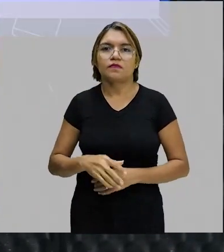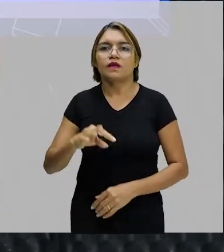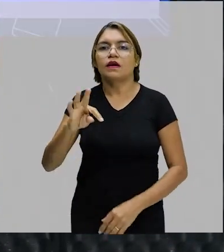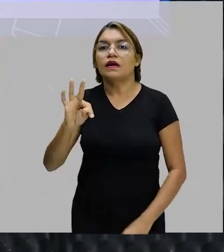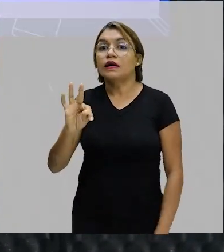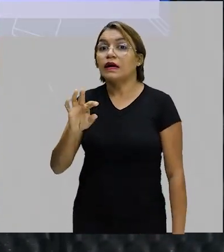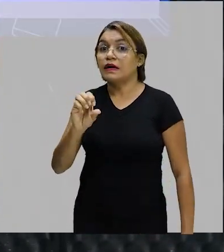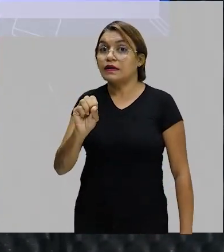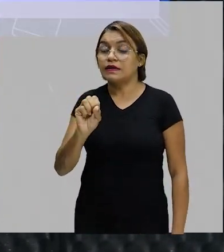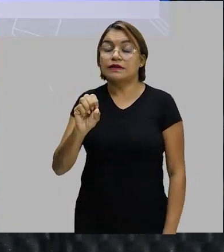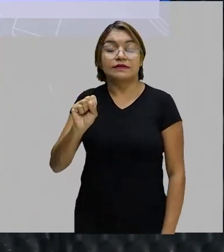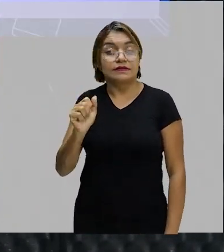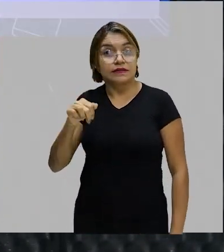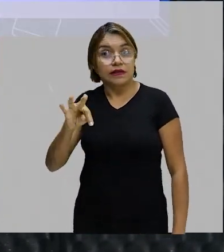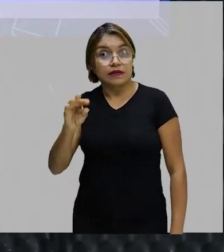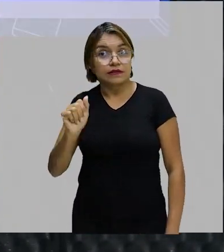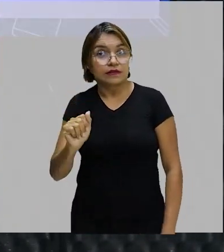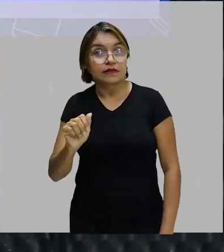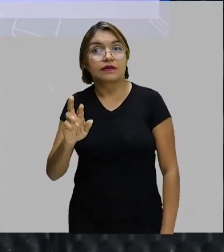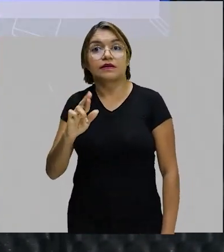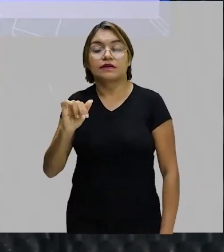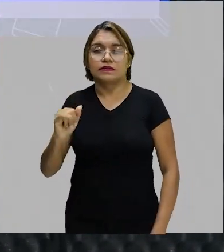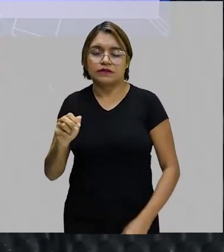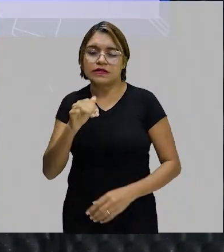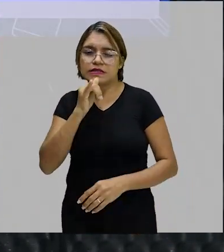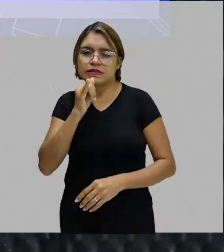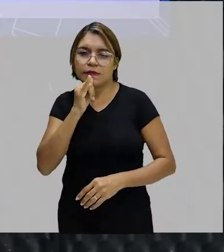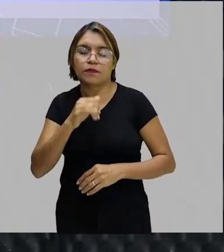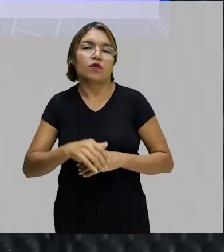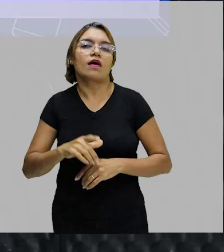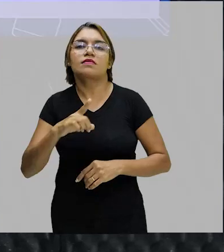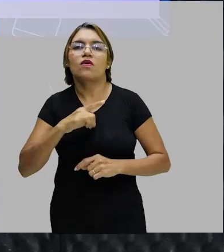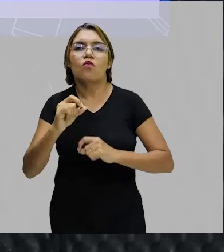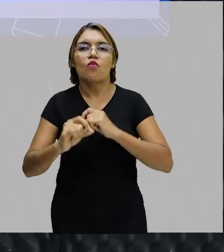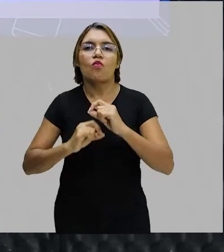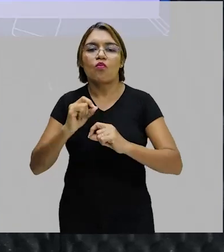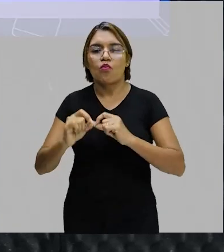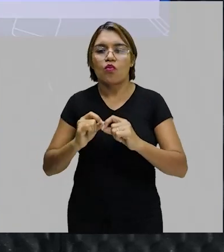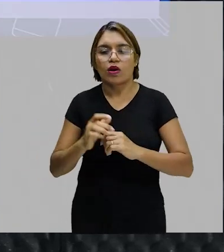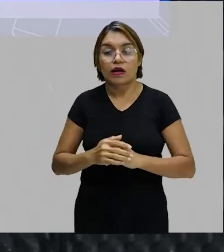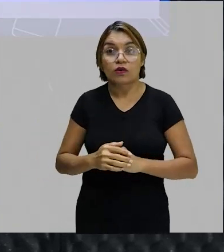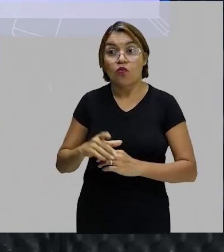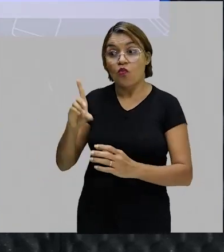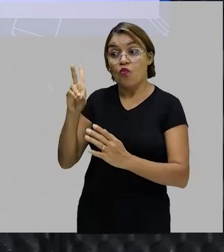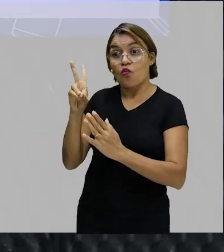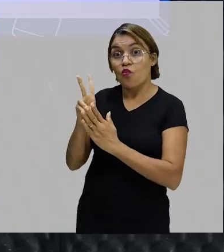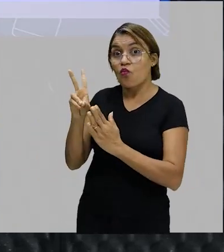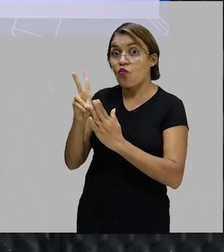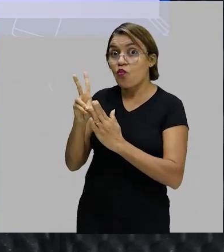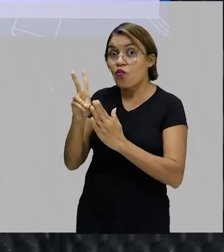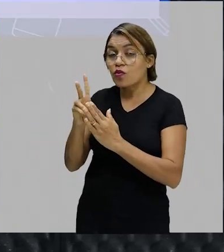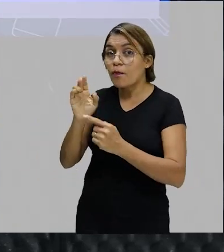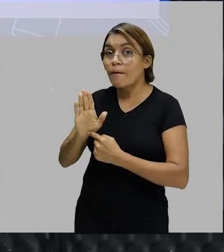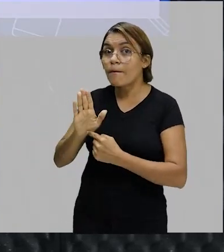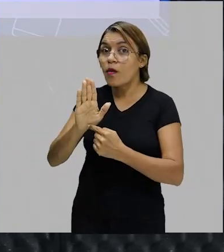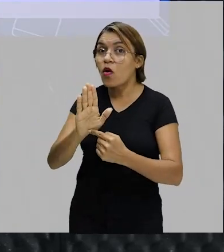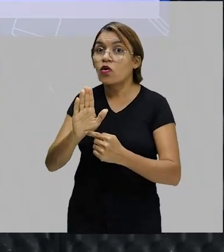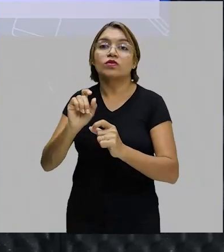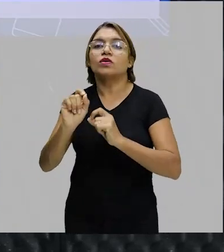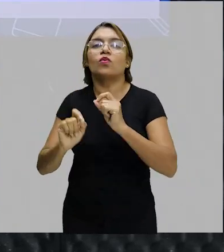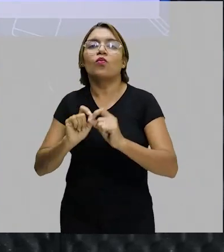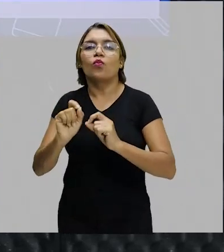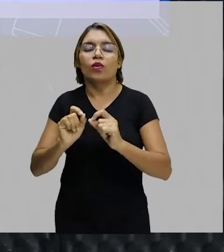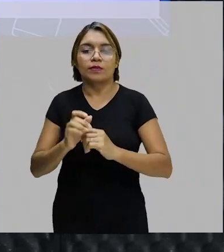trazer principalmente essa questão do índio na obra dele, né? Ele vai trazer essa questão indianista em suas obras. É tanto que uma das